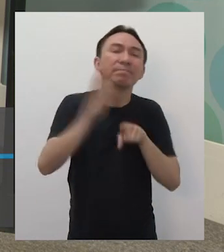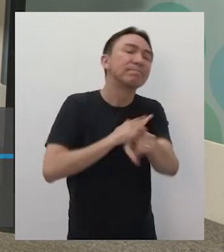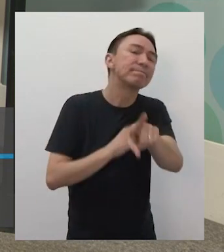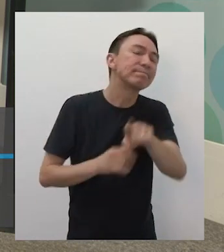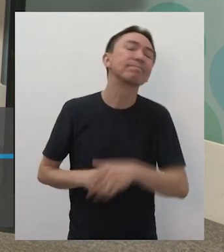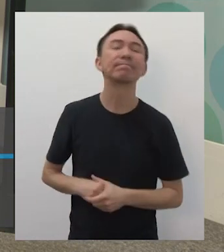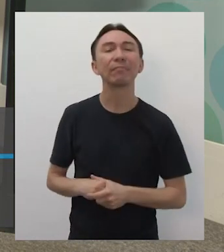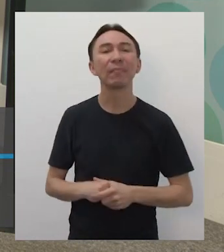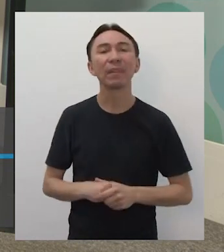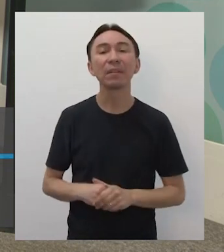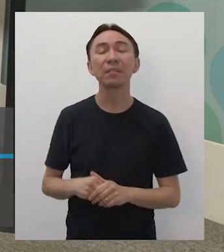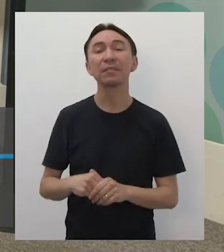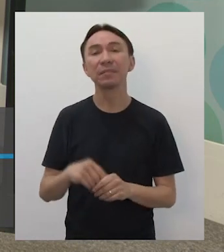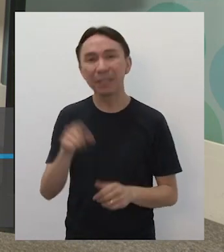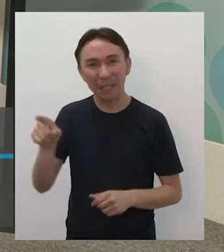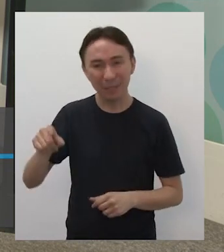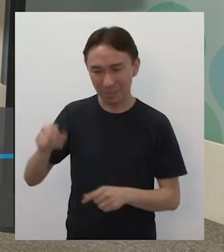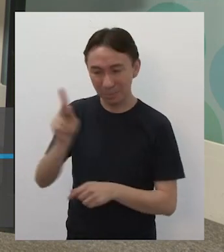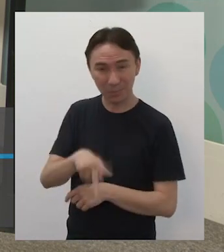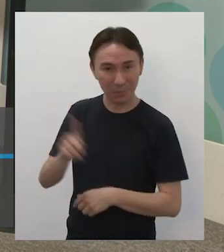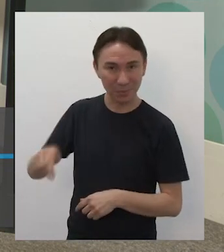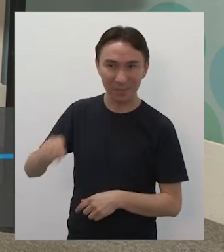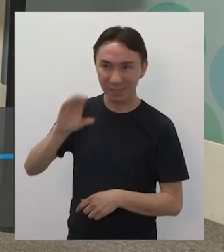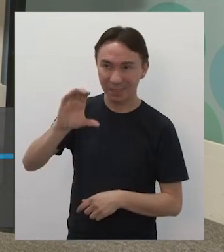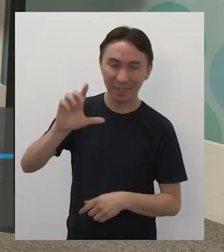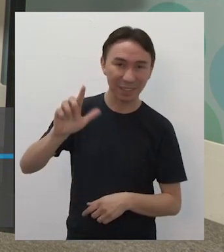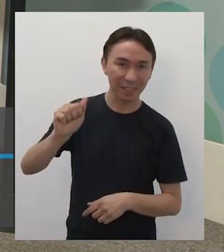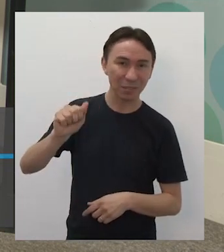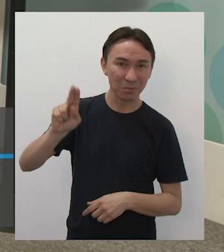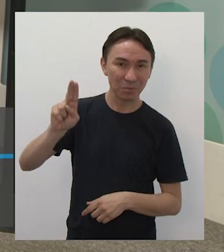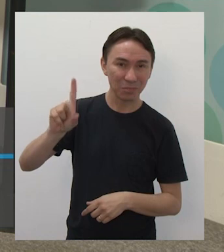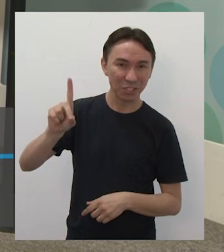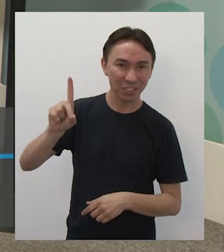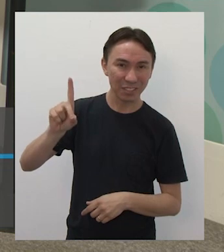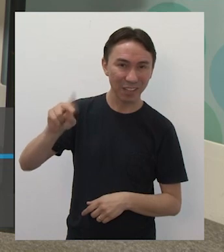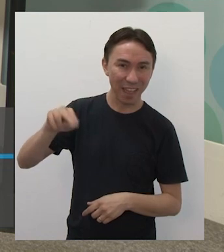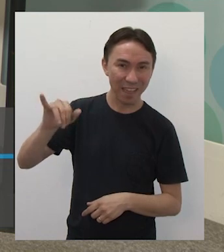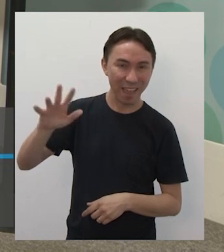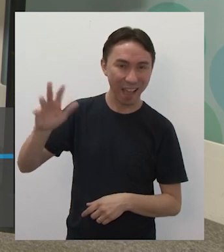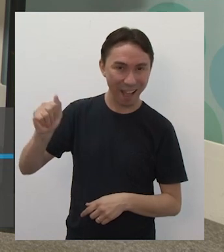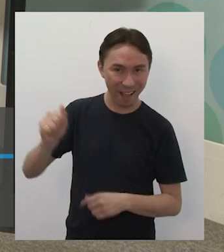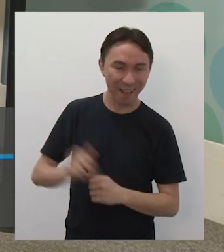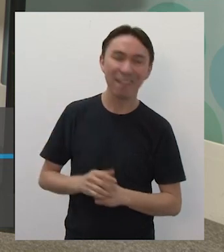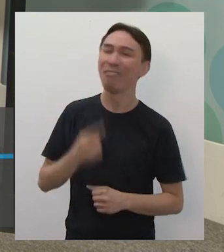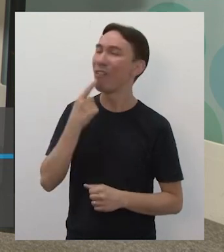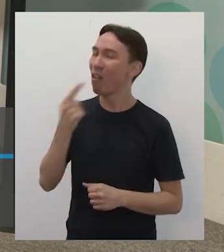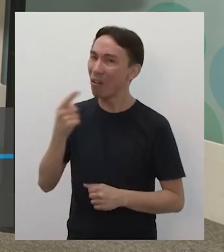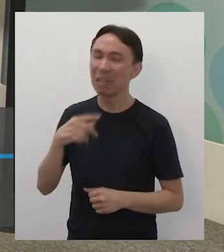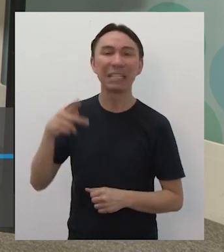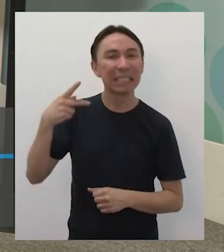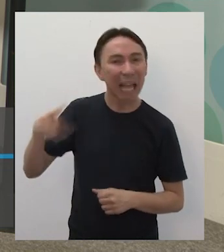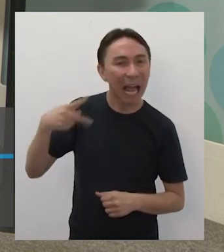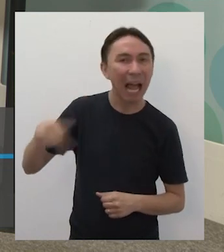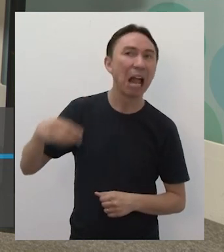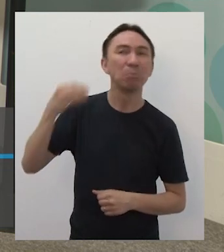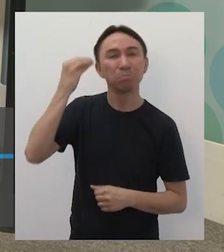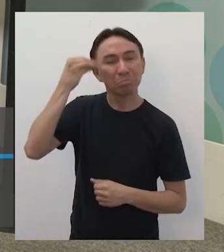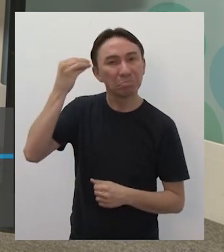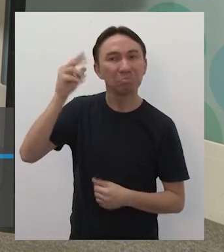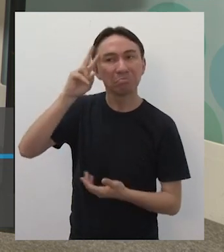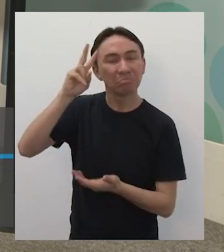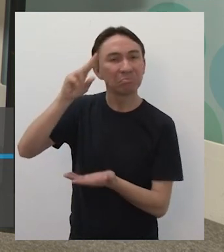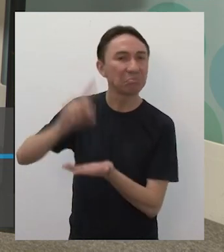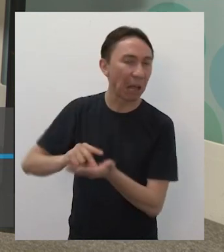que você, a professora Claudineia, né, a supervisora Claudineia, ela falou muito bem da experiência dela, né? Uma trajetória muito bonita, né? Uma